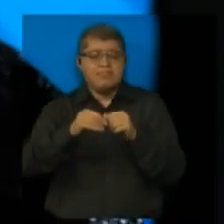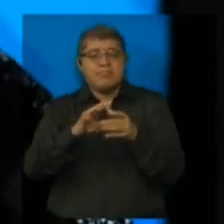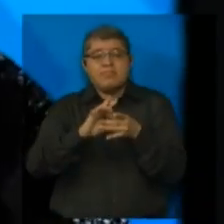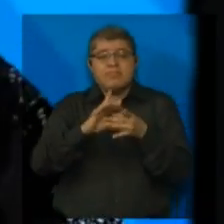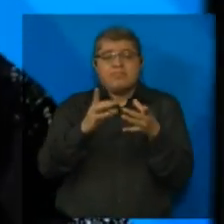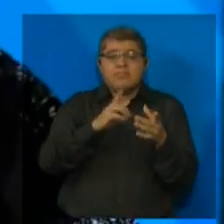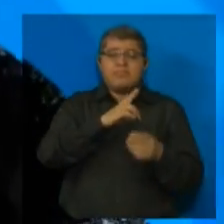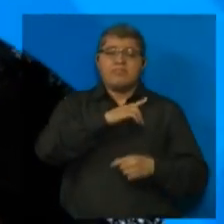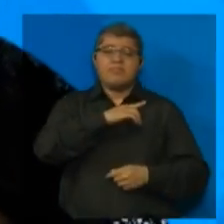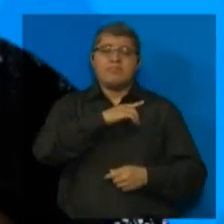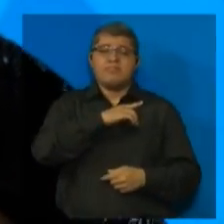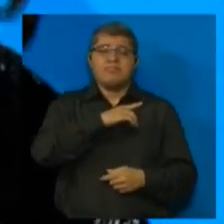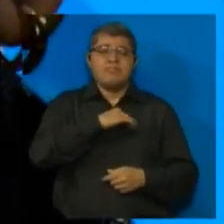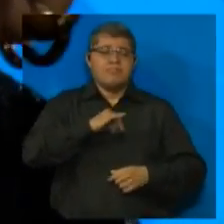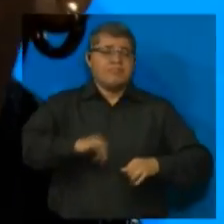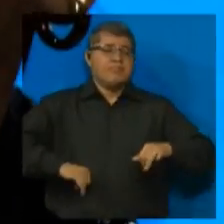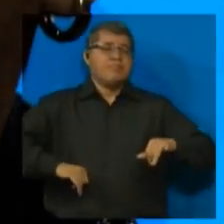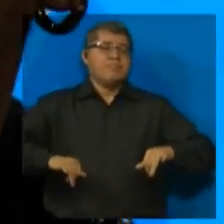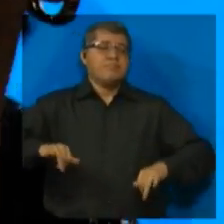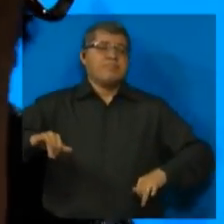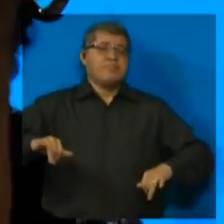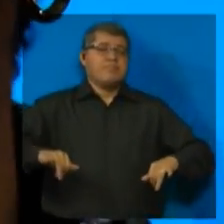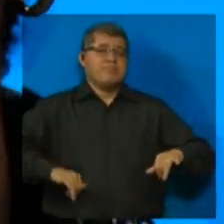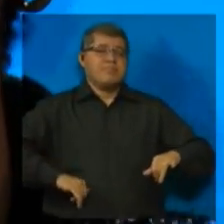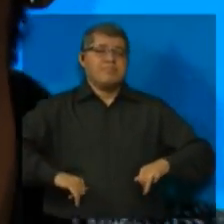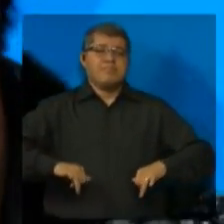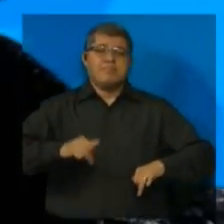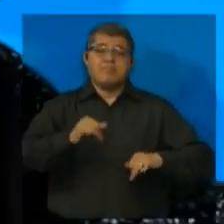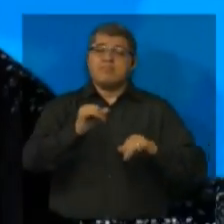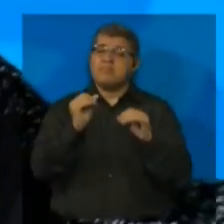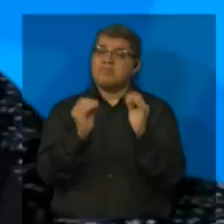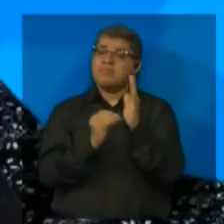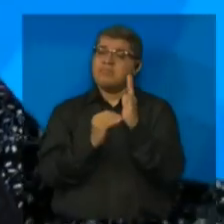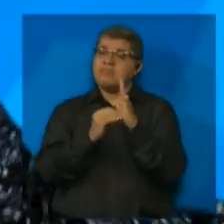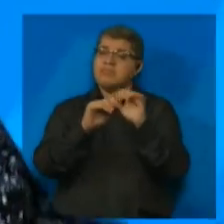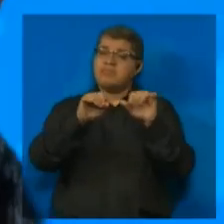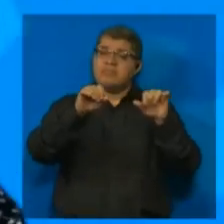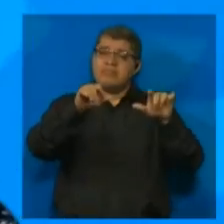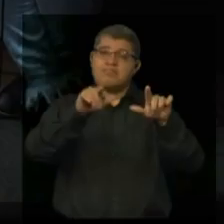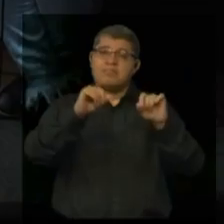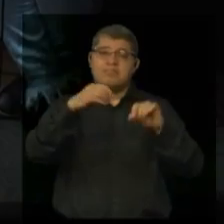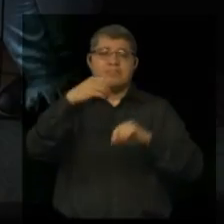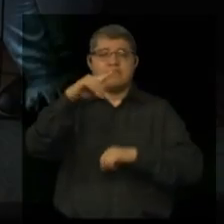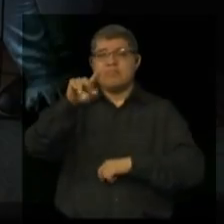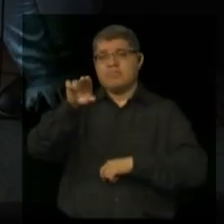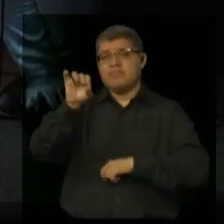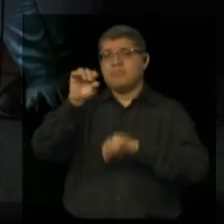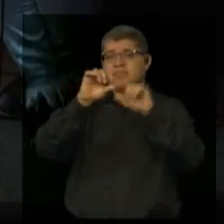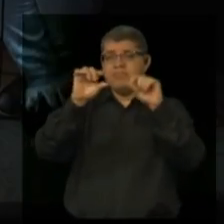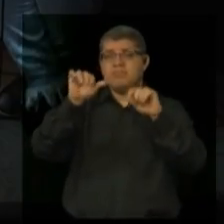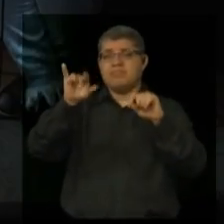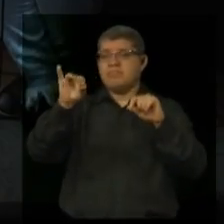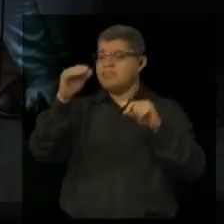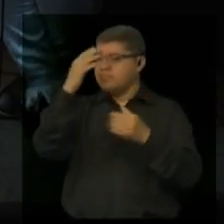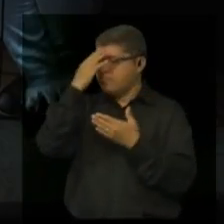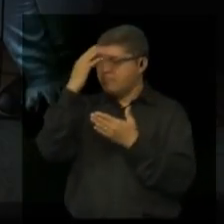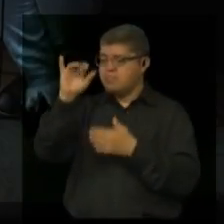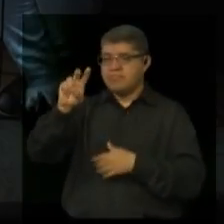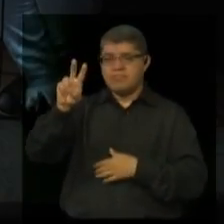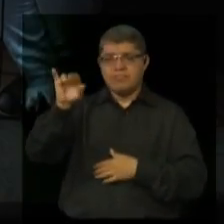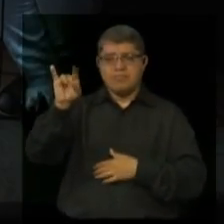sobra. Sofrer vai ser a minha última obra. Paulo Leminski. Obrigada,